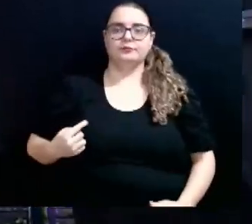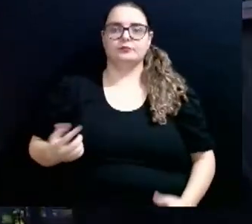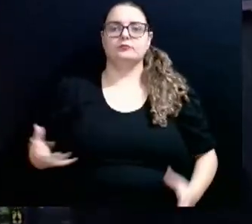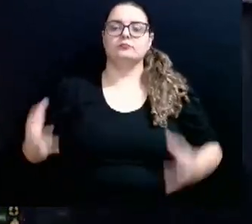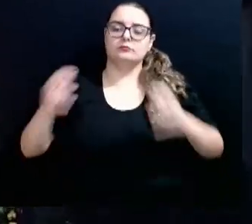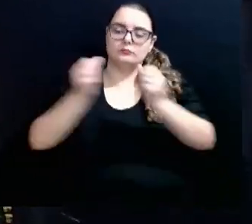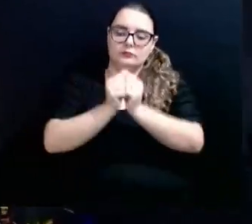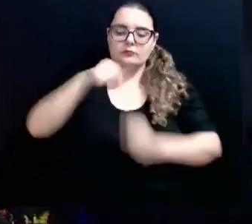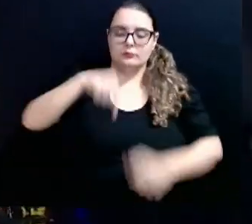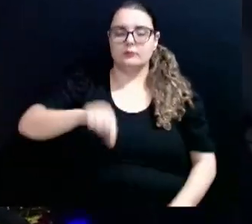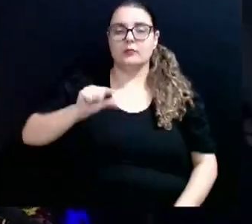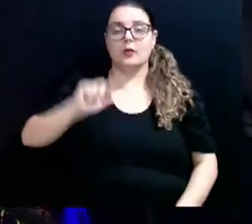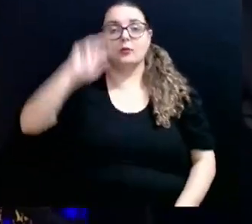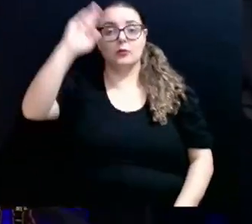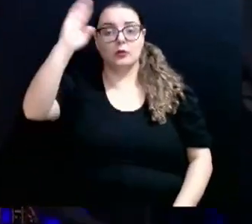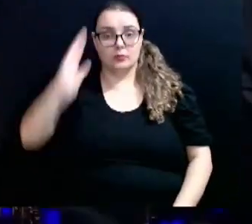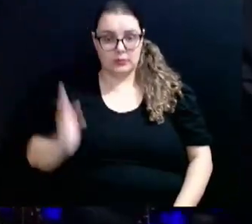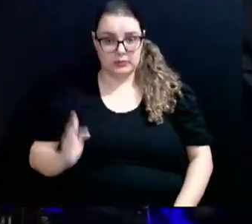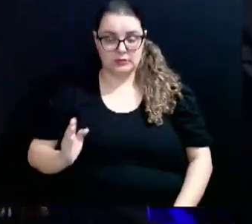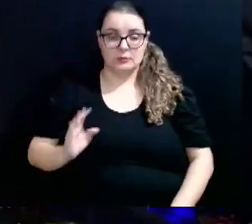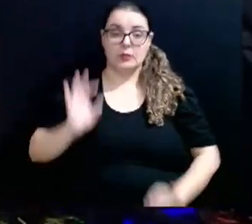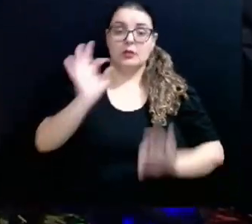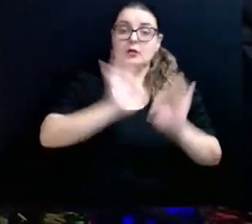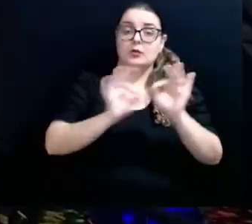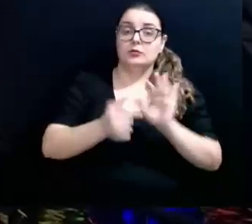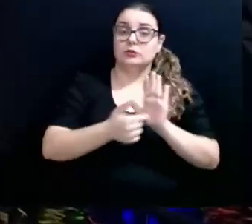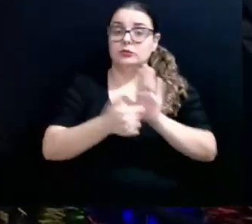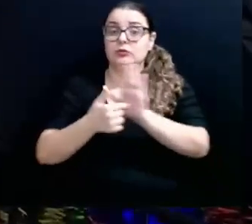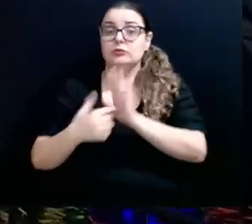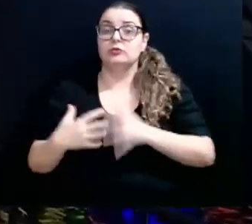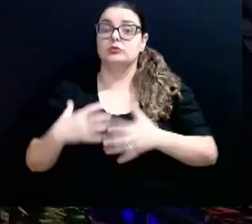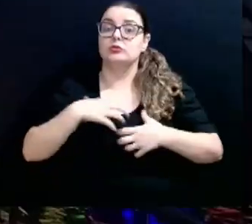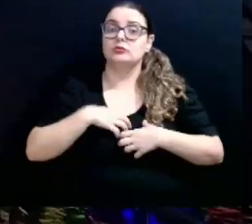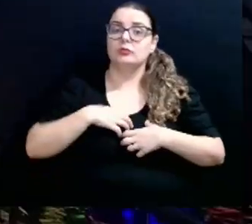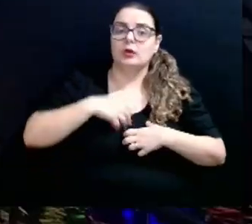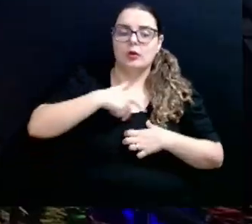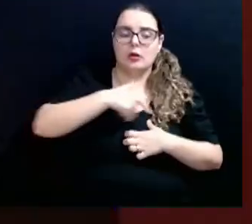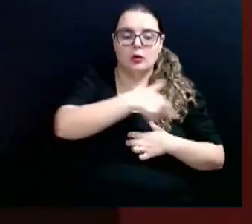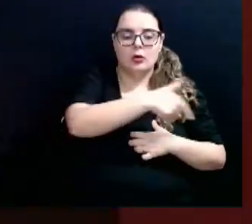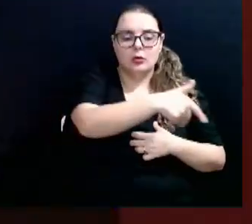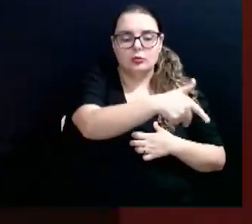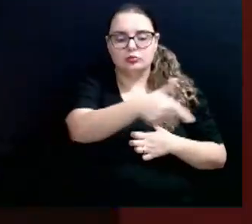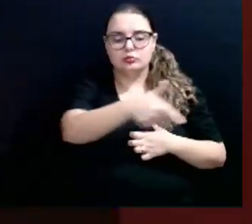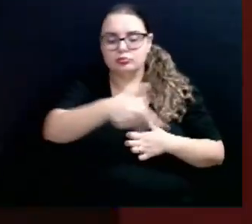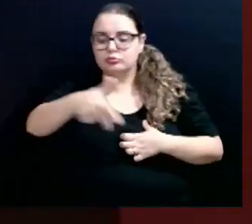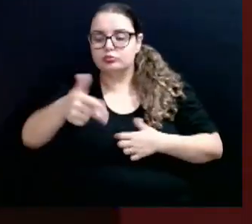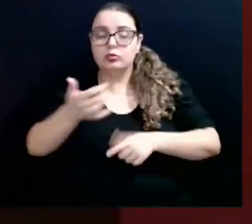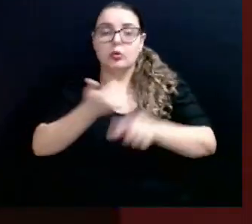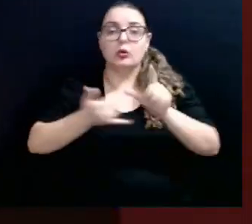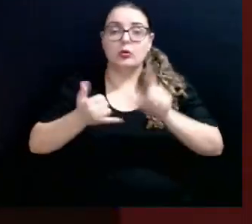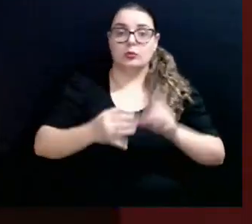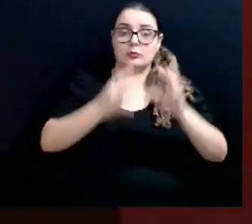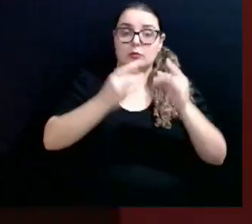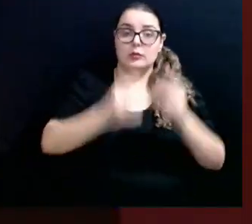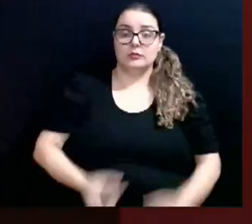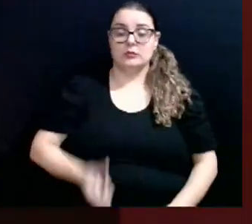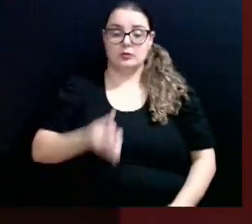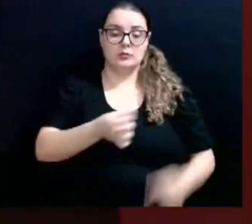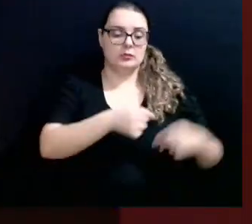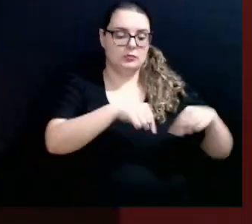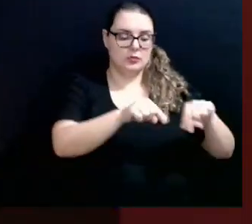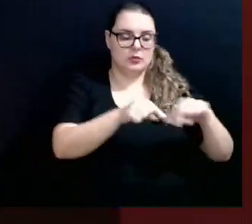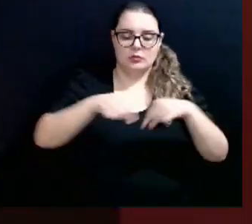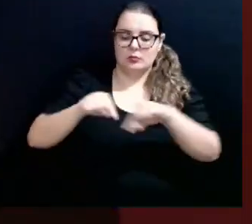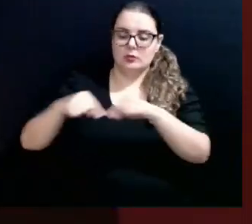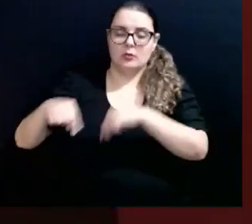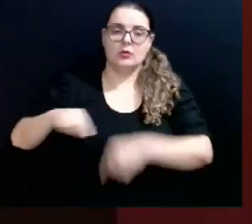A exibição foi planejada de forma que o visitante percorra um caminho lúdico e imersivo. São 6 salas, né? É um caminho que tem que ser